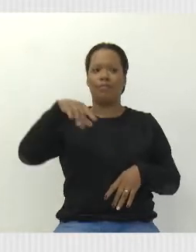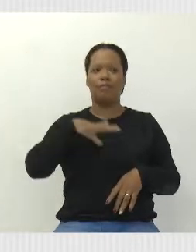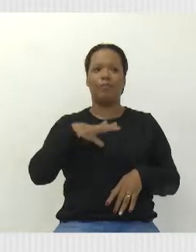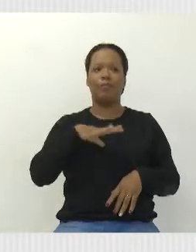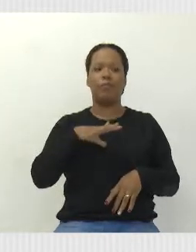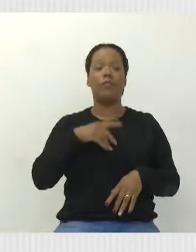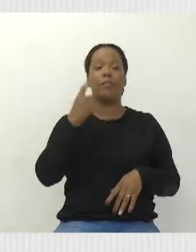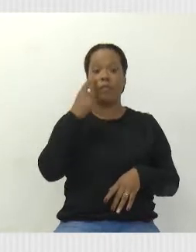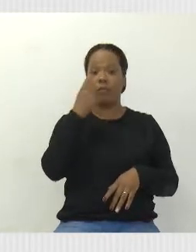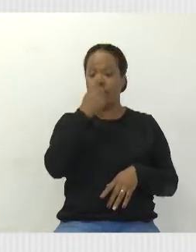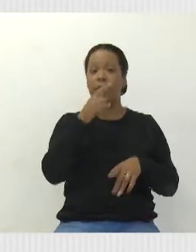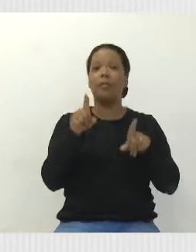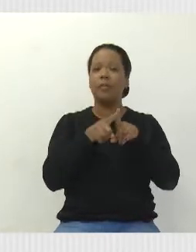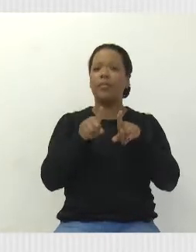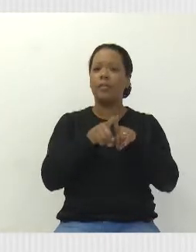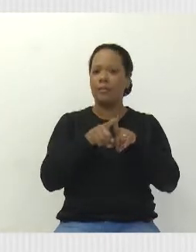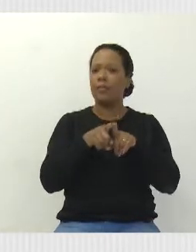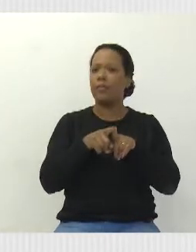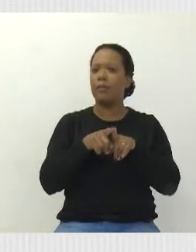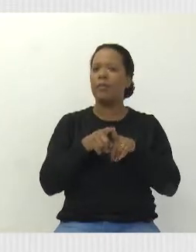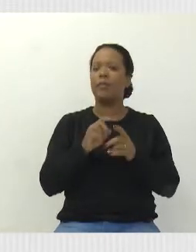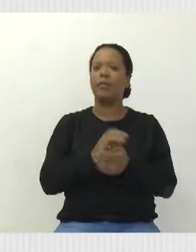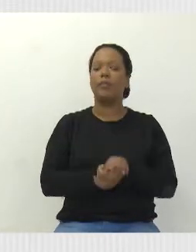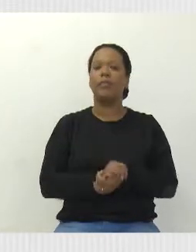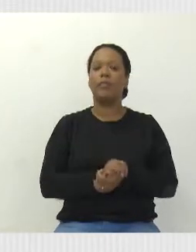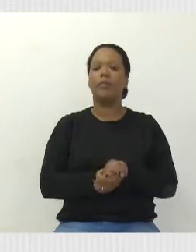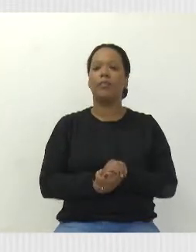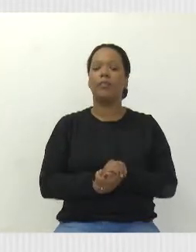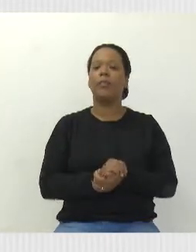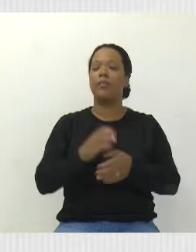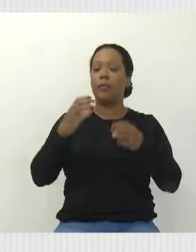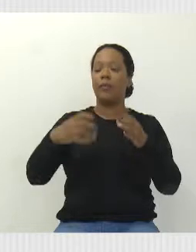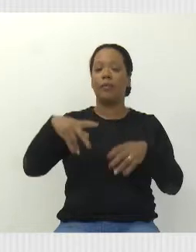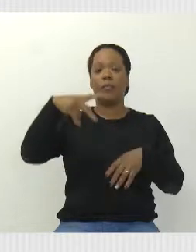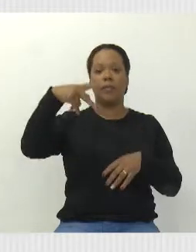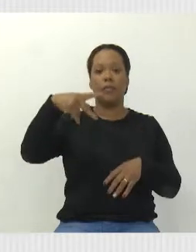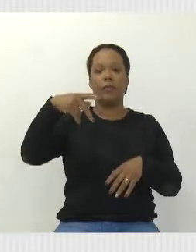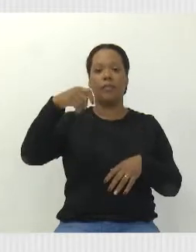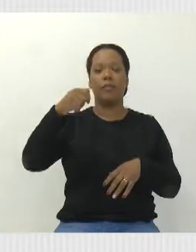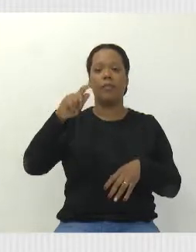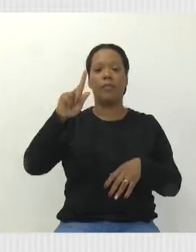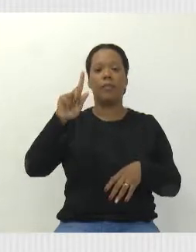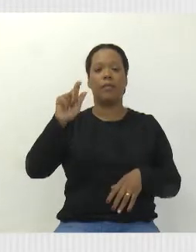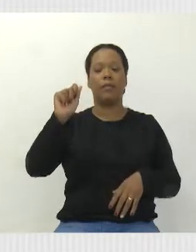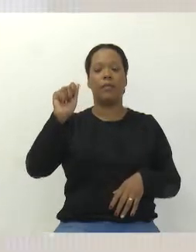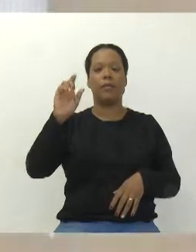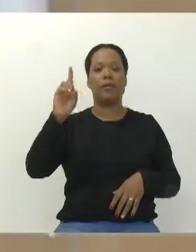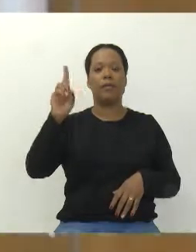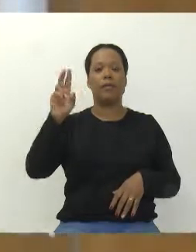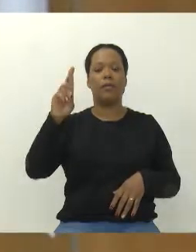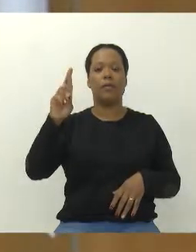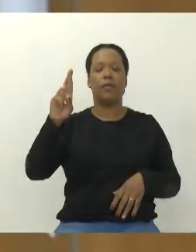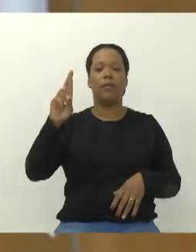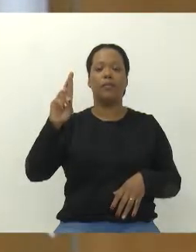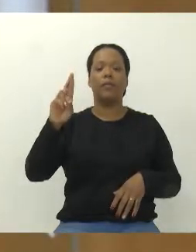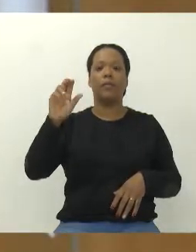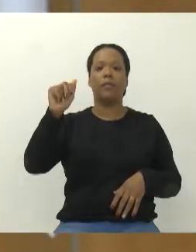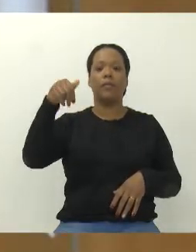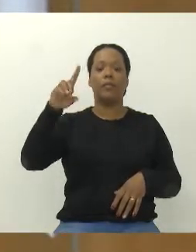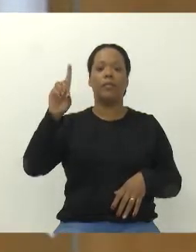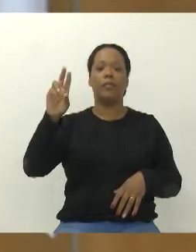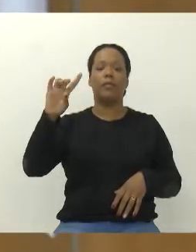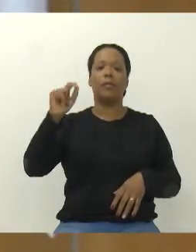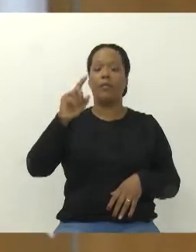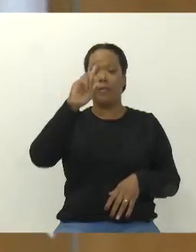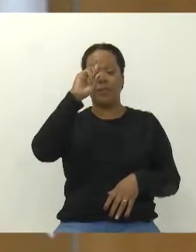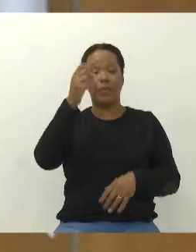no Meia Lua também está fazendo, né, Valmir? Já acho que foi feito no Pagador Andrade, enfim. É muito bom esse trabalho que o cartório está fazendo. Então, eu quero aqui mandar um